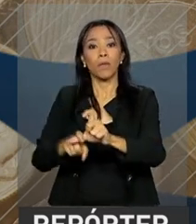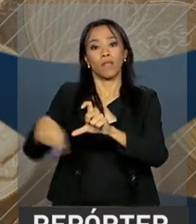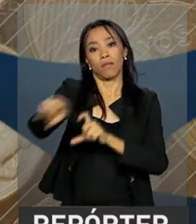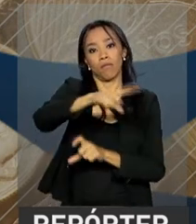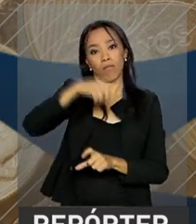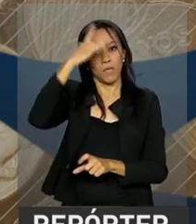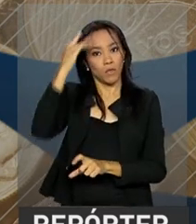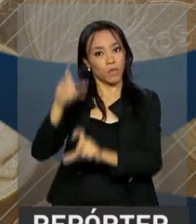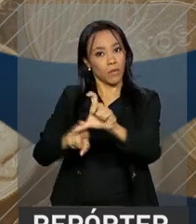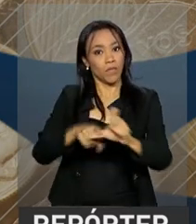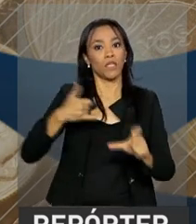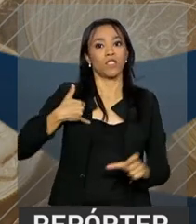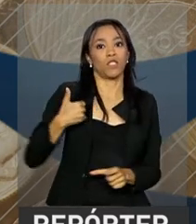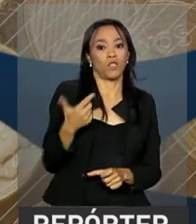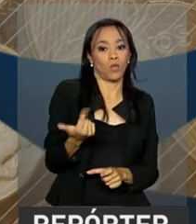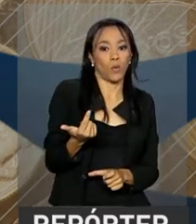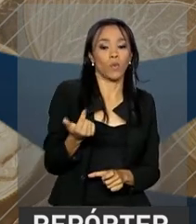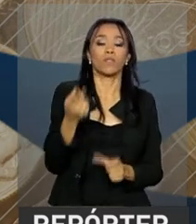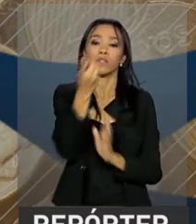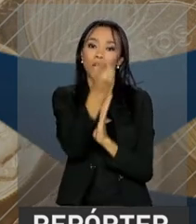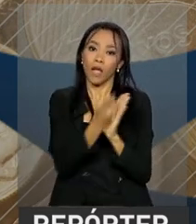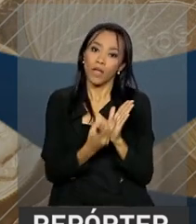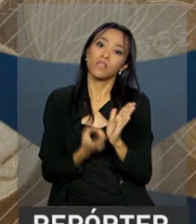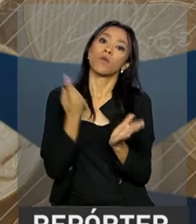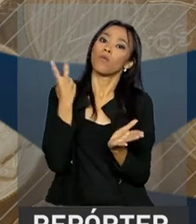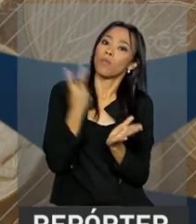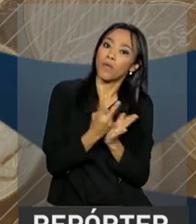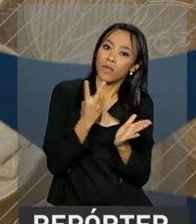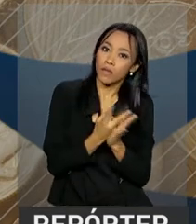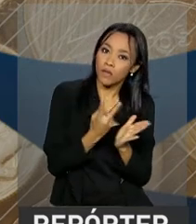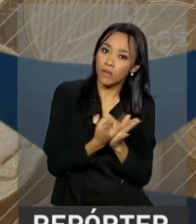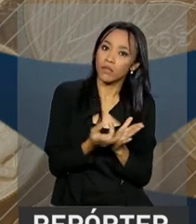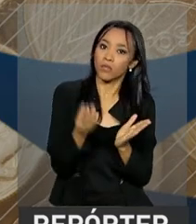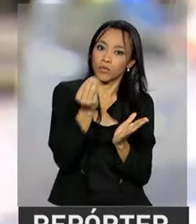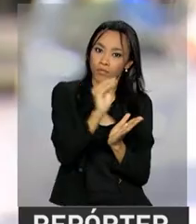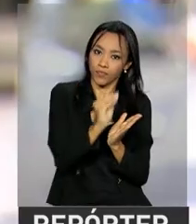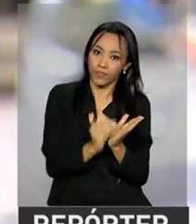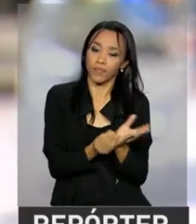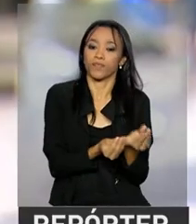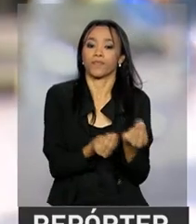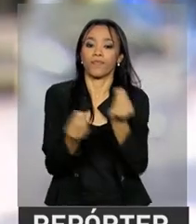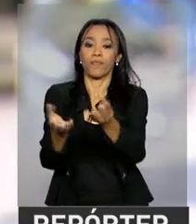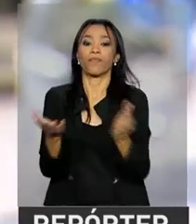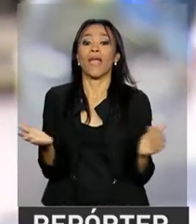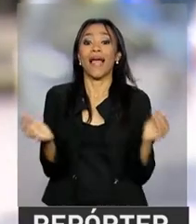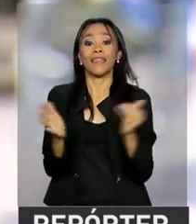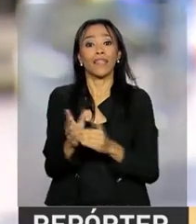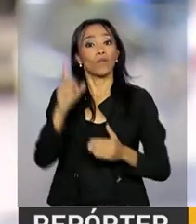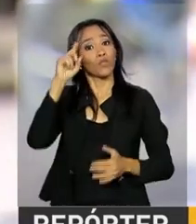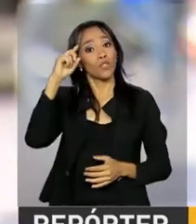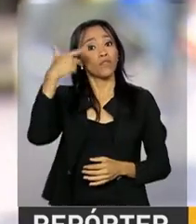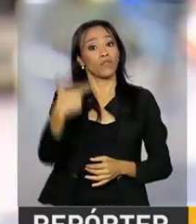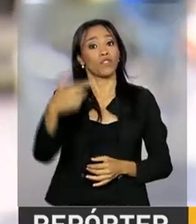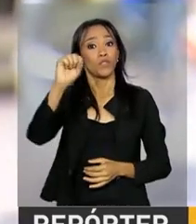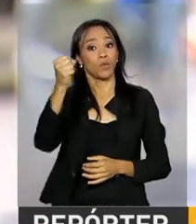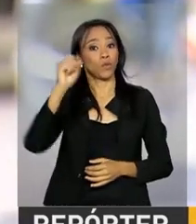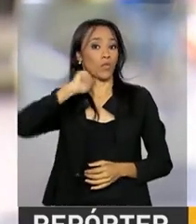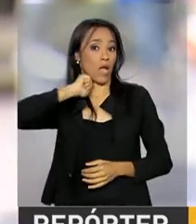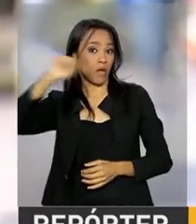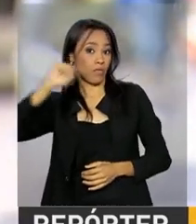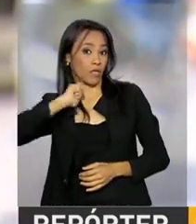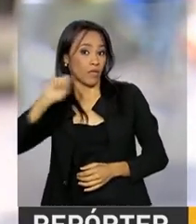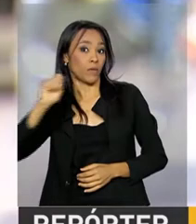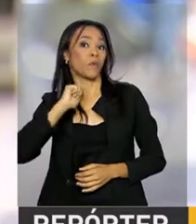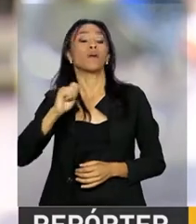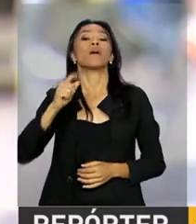e o envio da declaração pelo mesmo programa de preenchimento até o dia 28 de abril a expectativa da receita